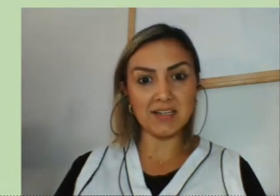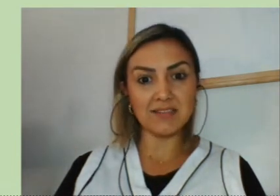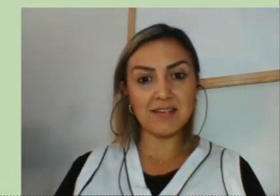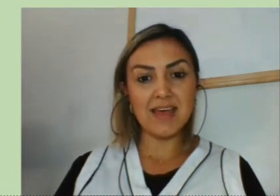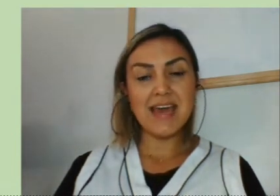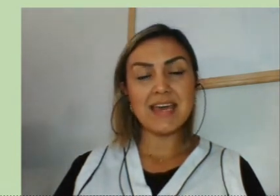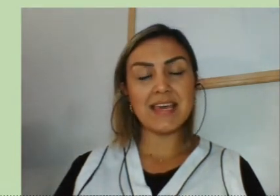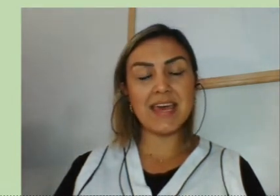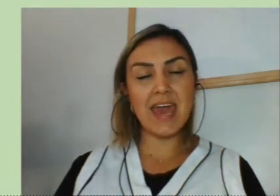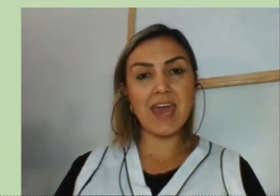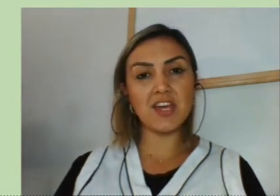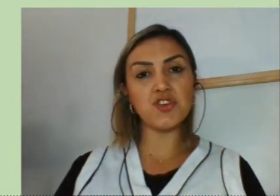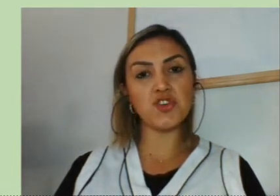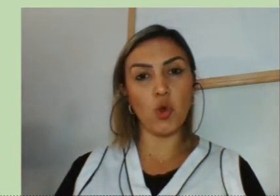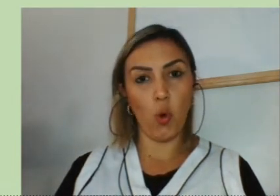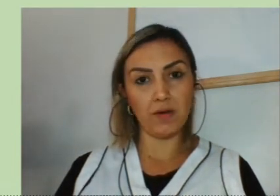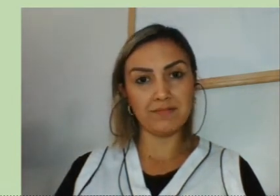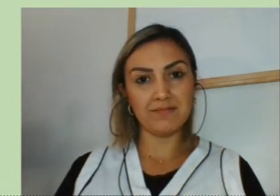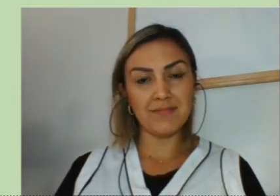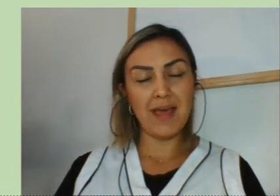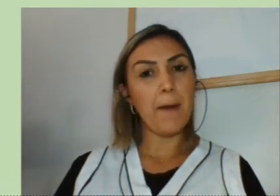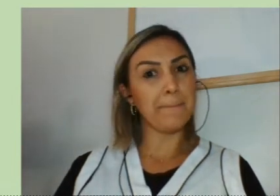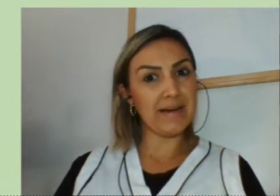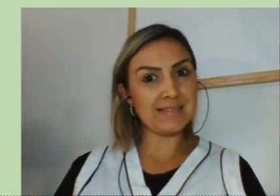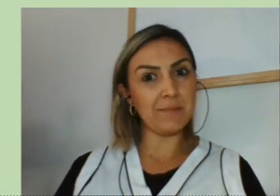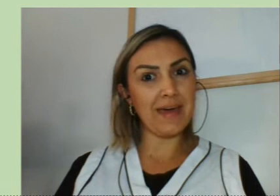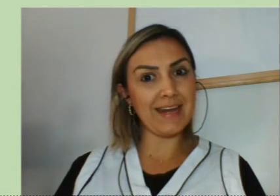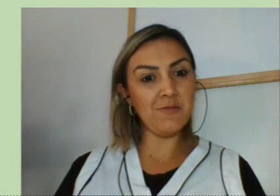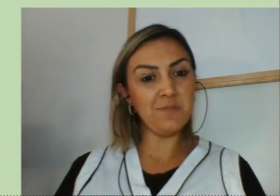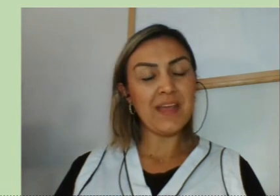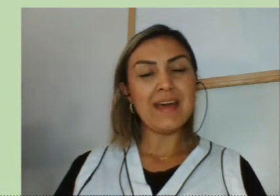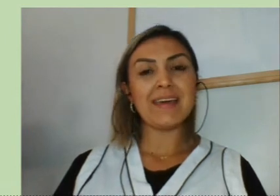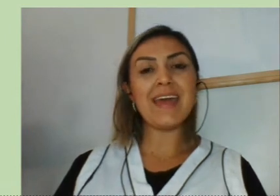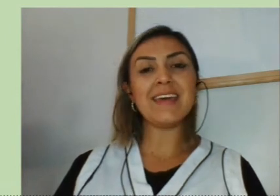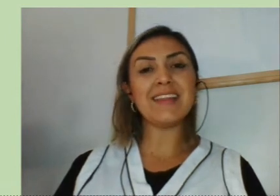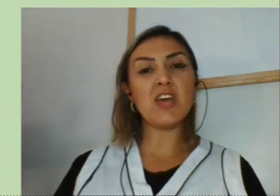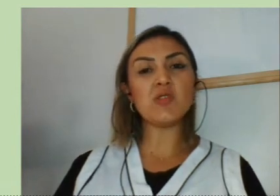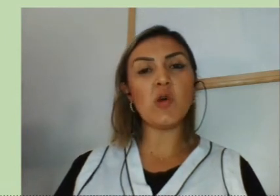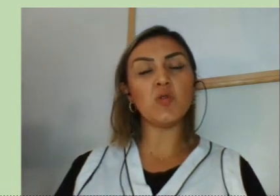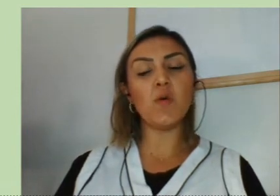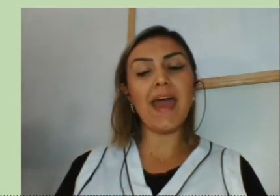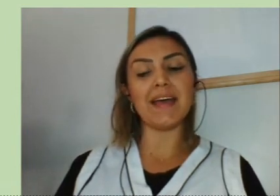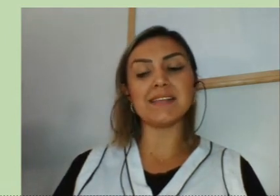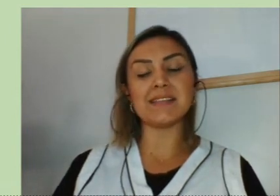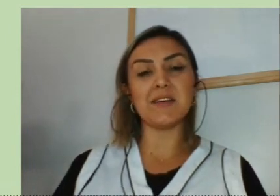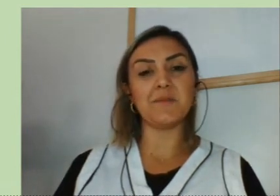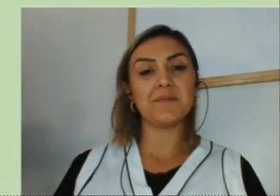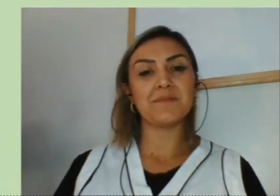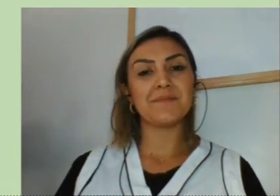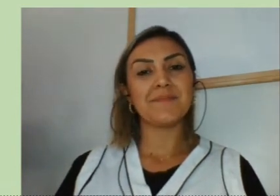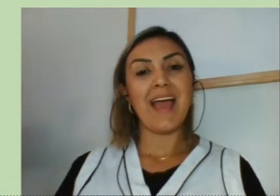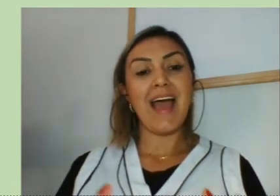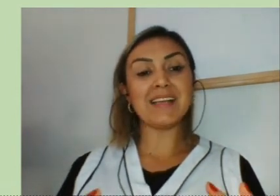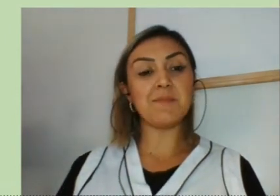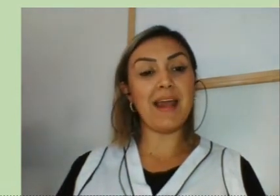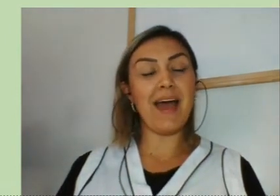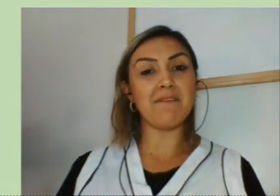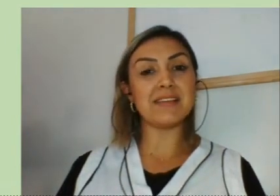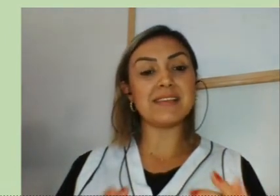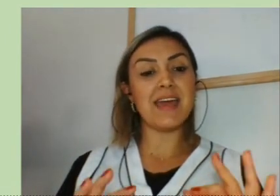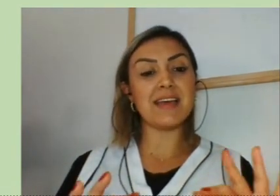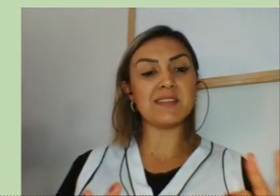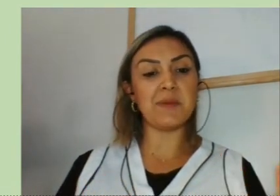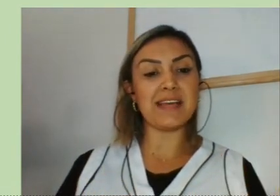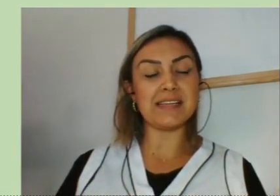Expulsar. Queixo. Perceberam? Quem que tem o som do S? As